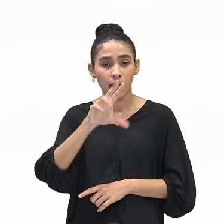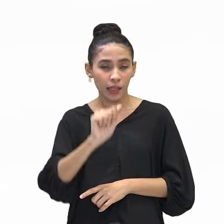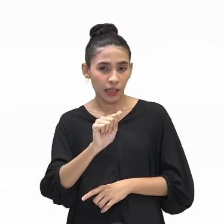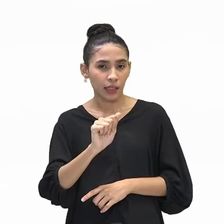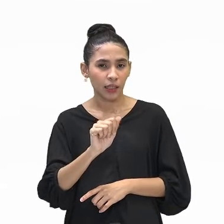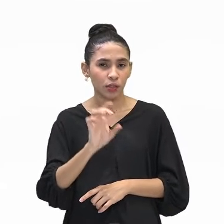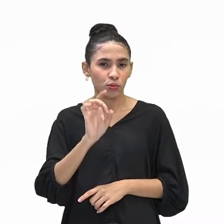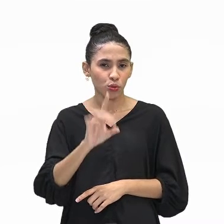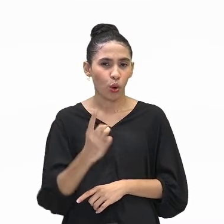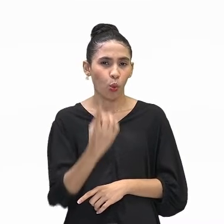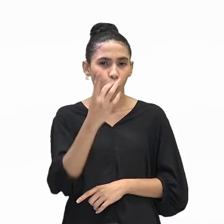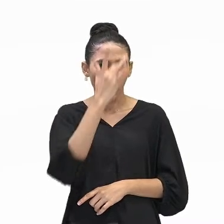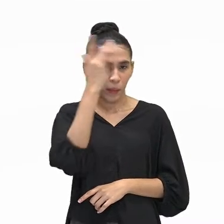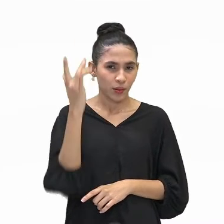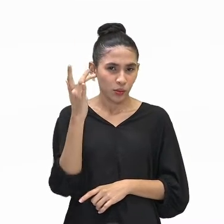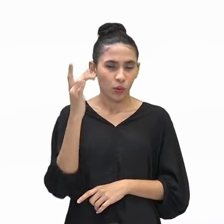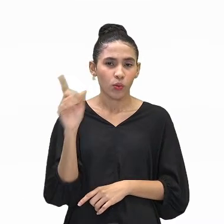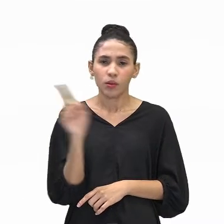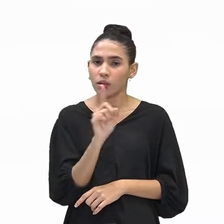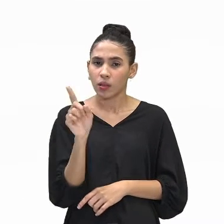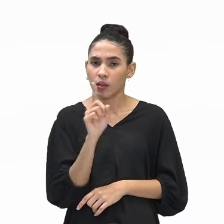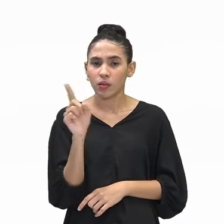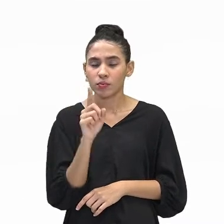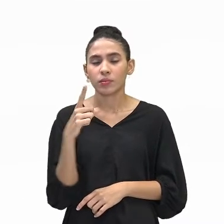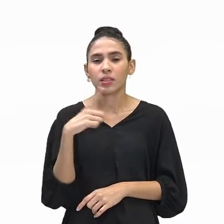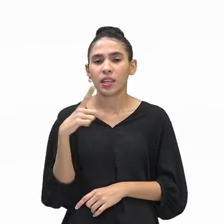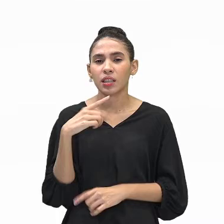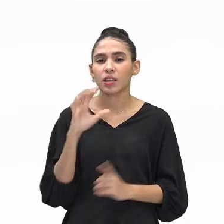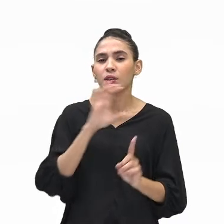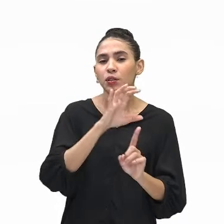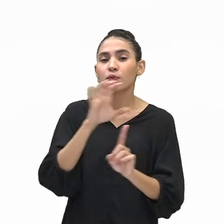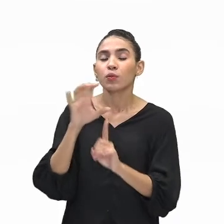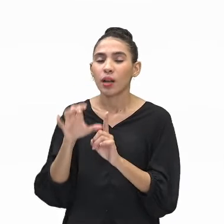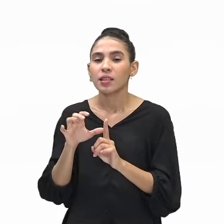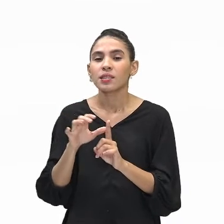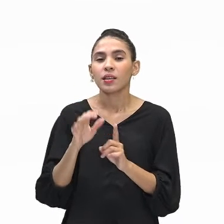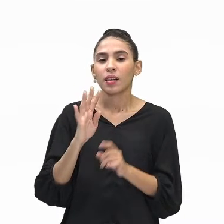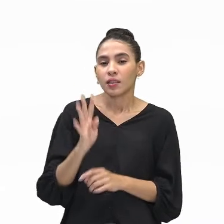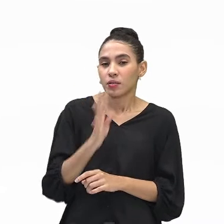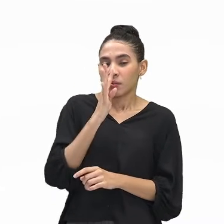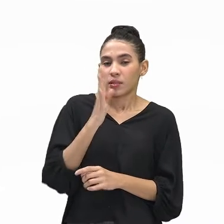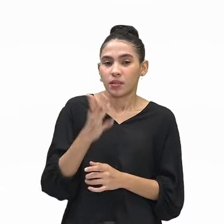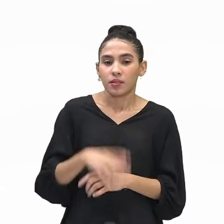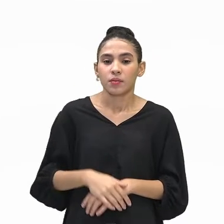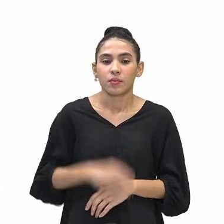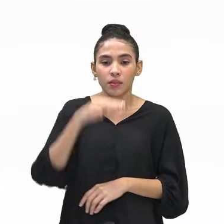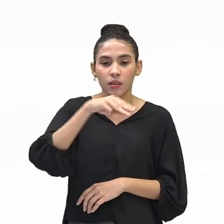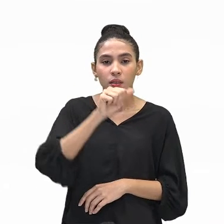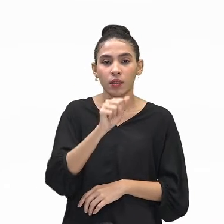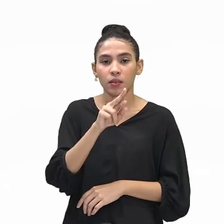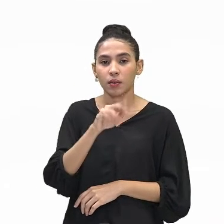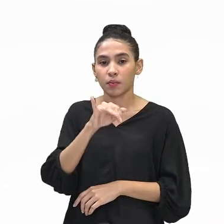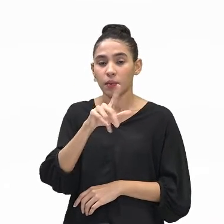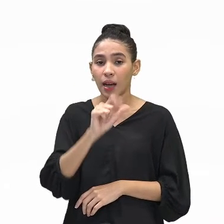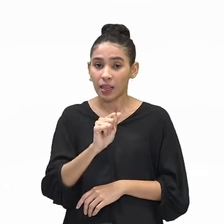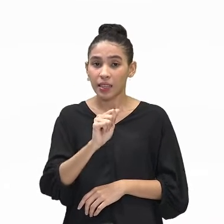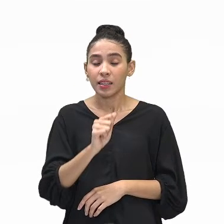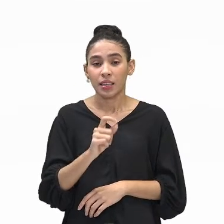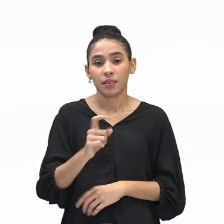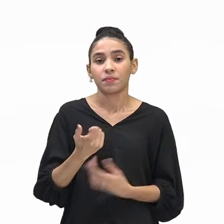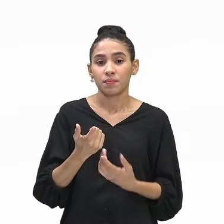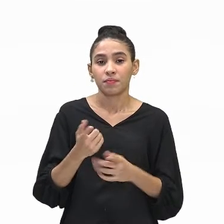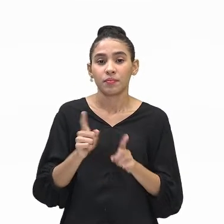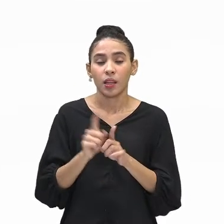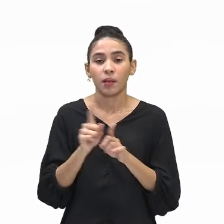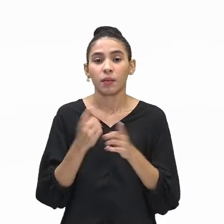no poema, ele se inspirou em Marília de Disseu e vai aparecer no poema, não é isso. Marília de Disseu foi uma amante, assim, que realmente